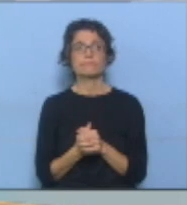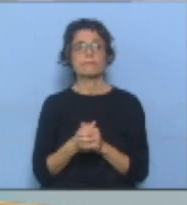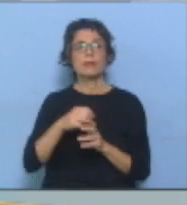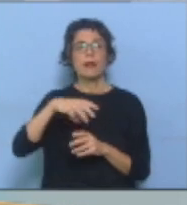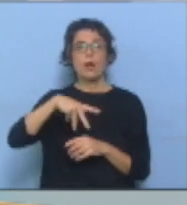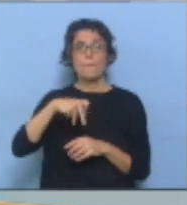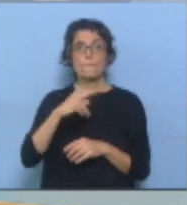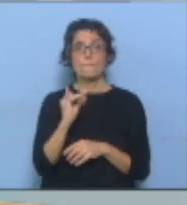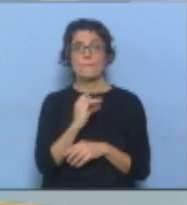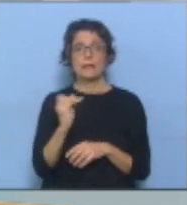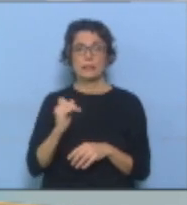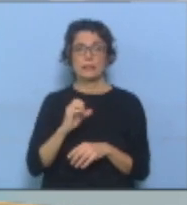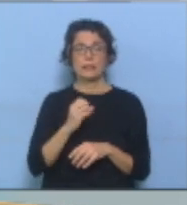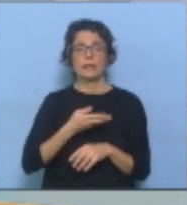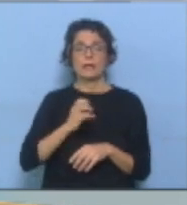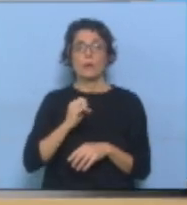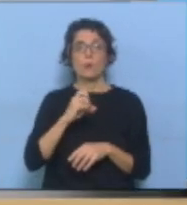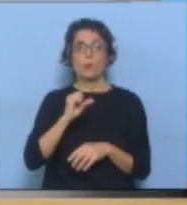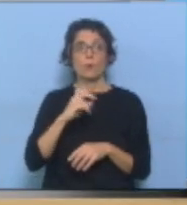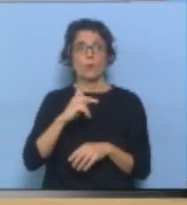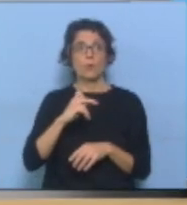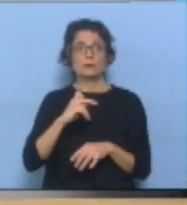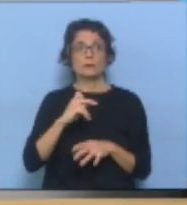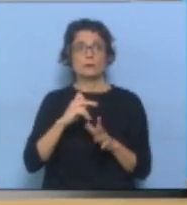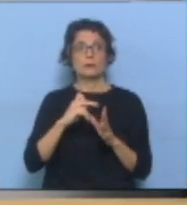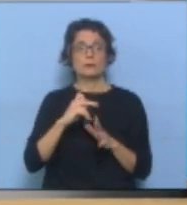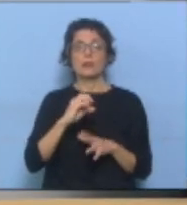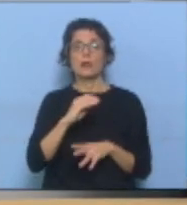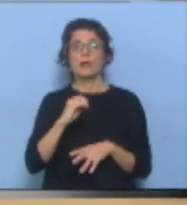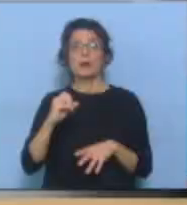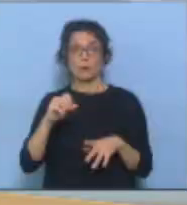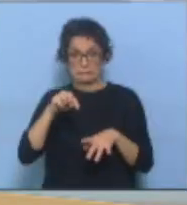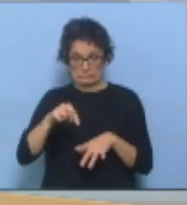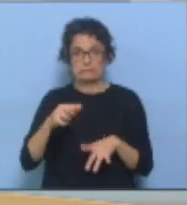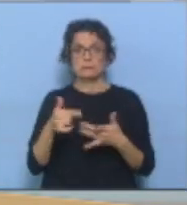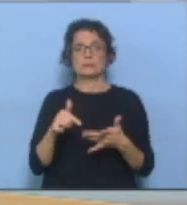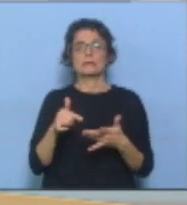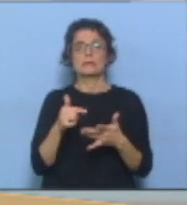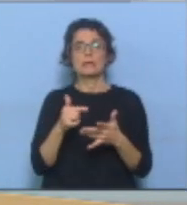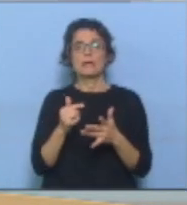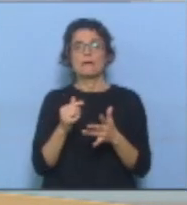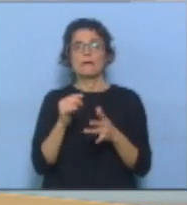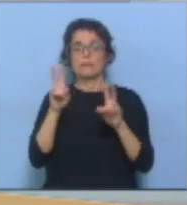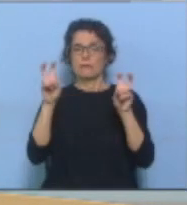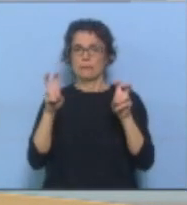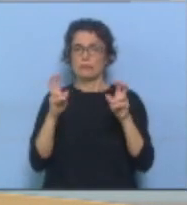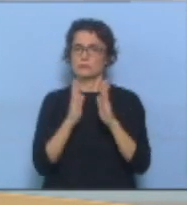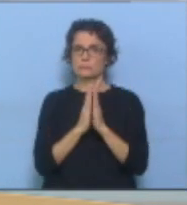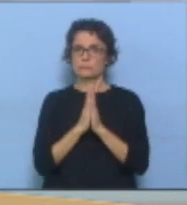está aqui hoje também enquadrada nesta temática litúrgica que é o